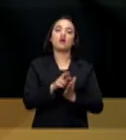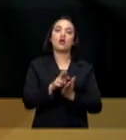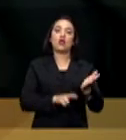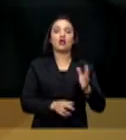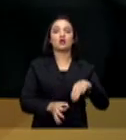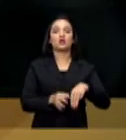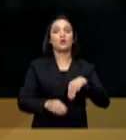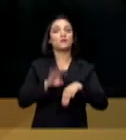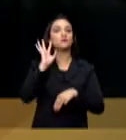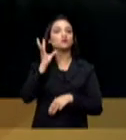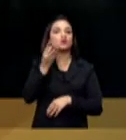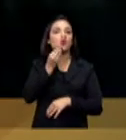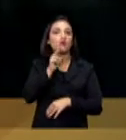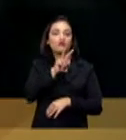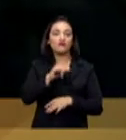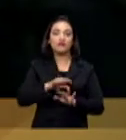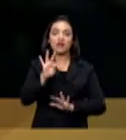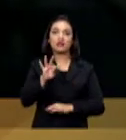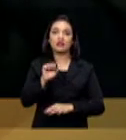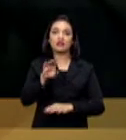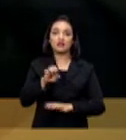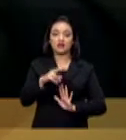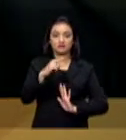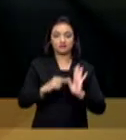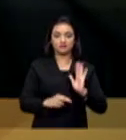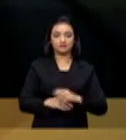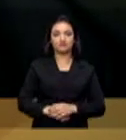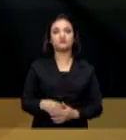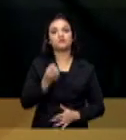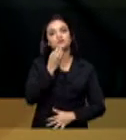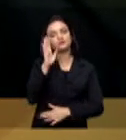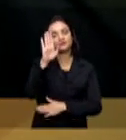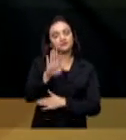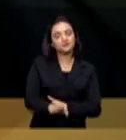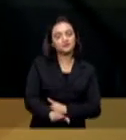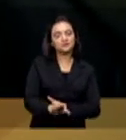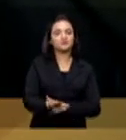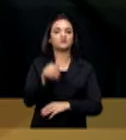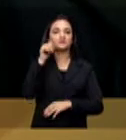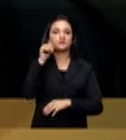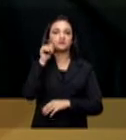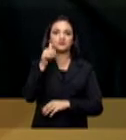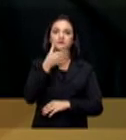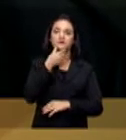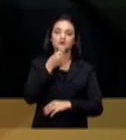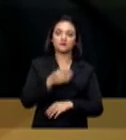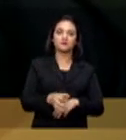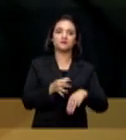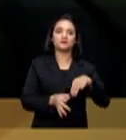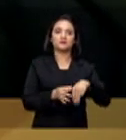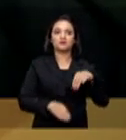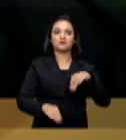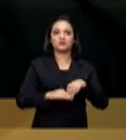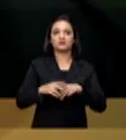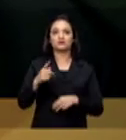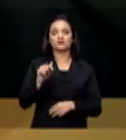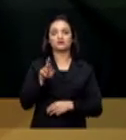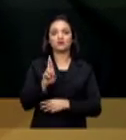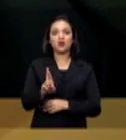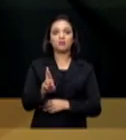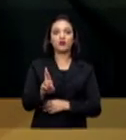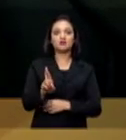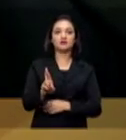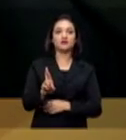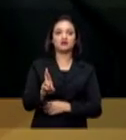Boa tarde, senhor presidente, senhoras ministras, senhores ministros. Ministro Dias Toffoli, ao fundo, estante repleta de livros. Da